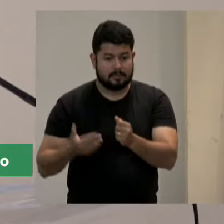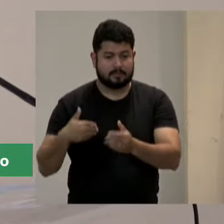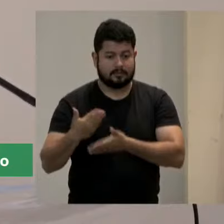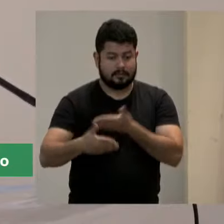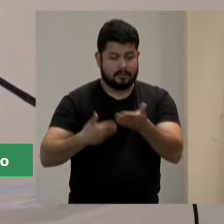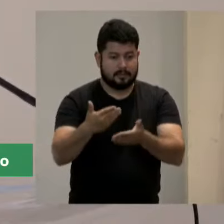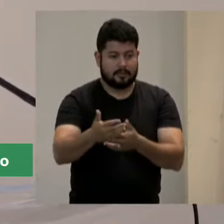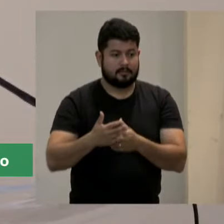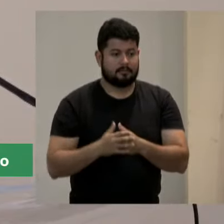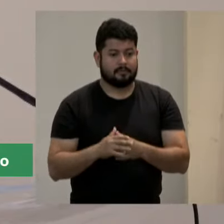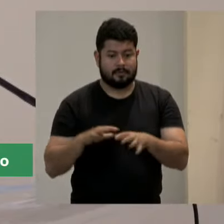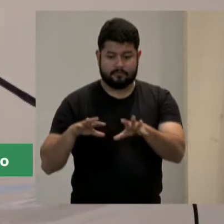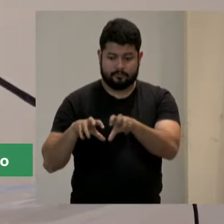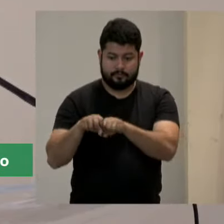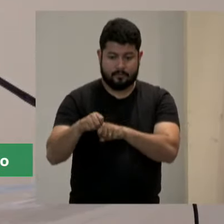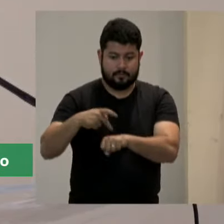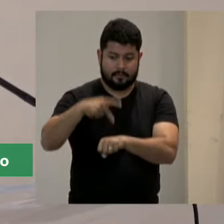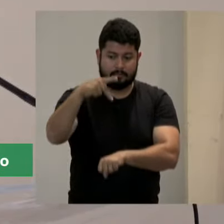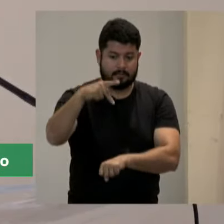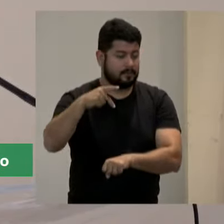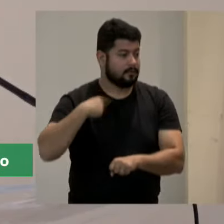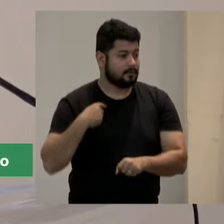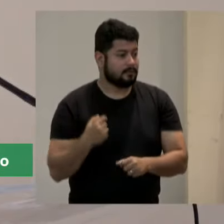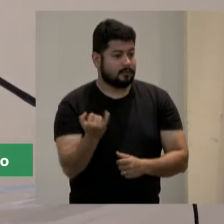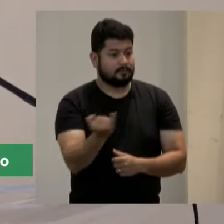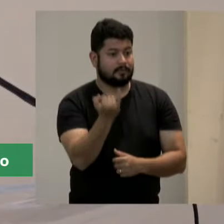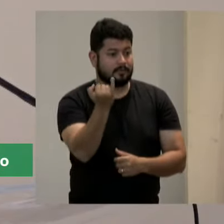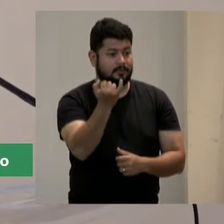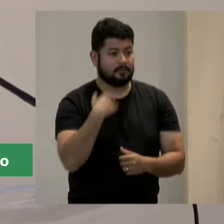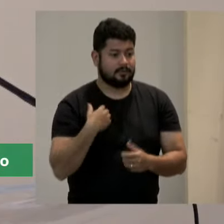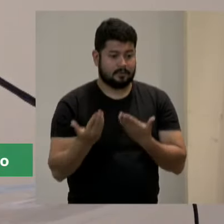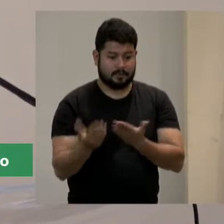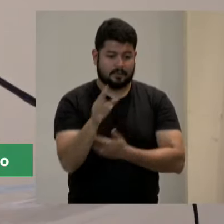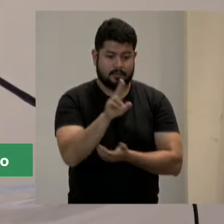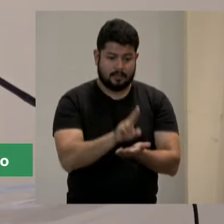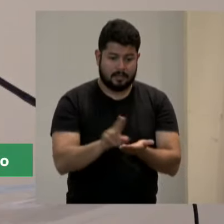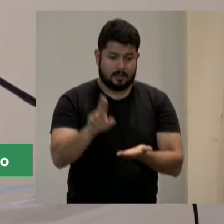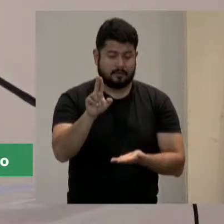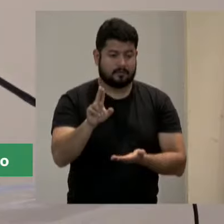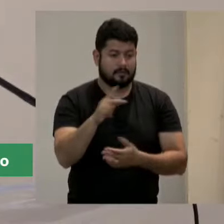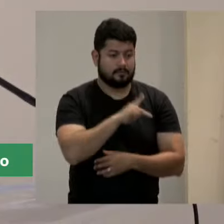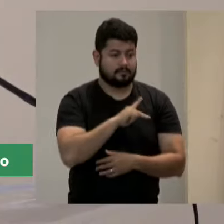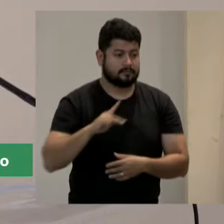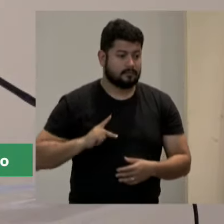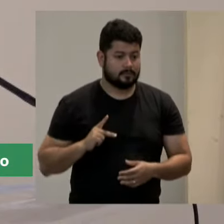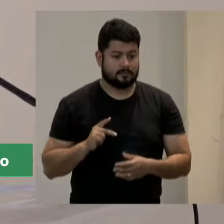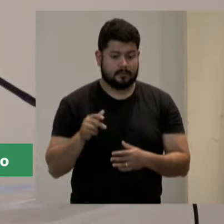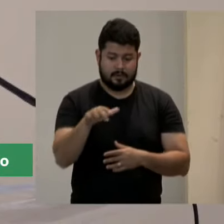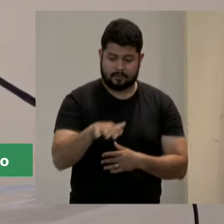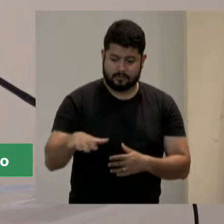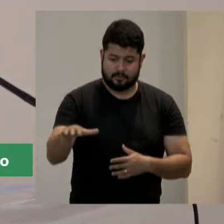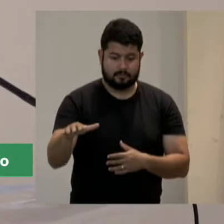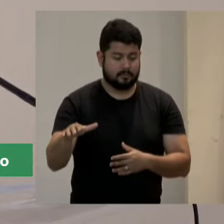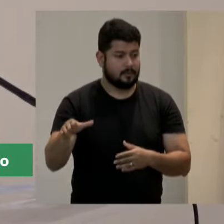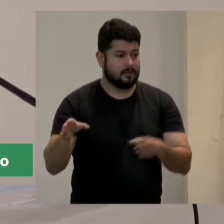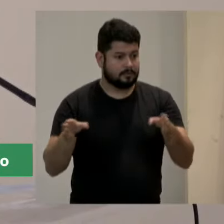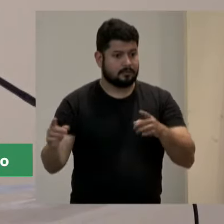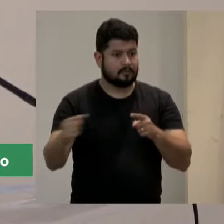pós-graduação, chegando à pós-graduação. Então, é muito importante que a universidade pública, enquanto espaço público,